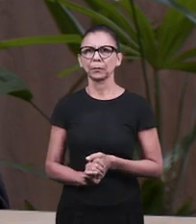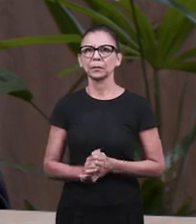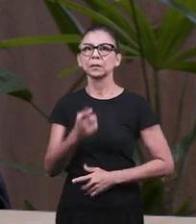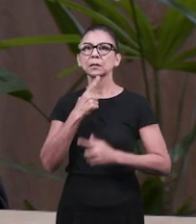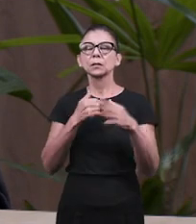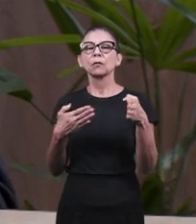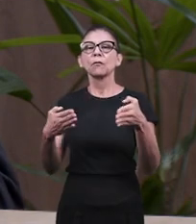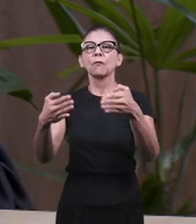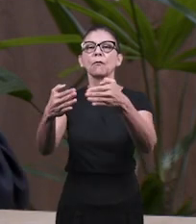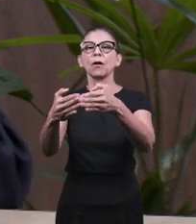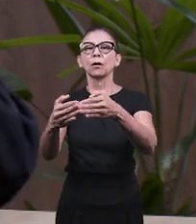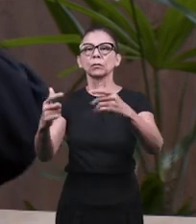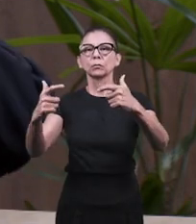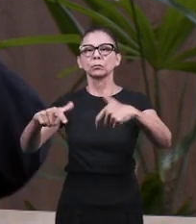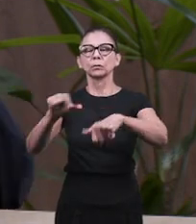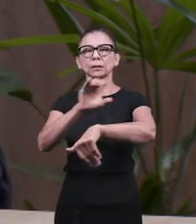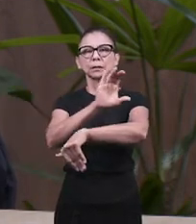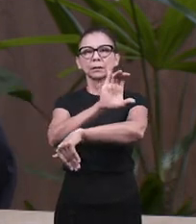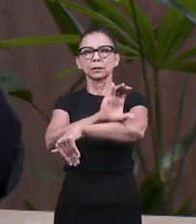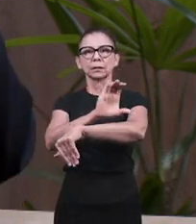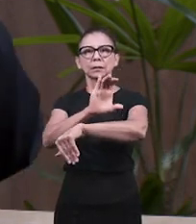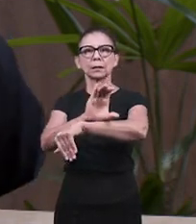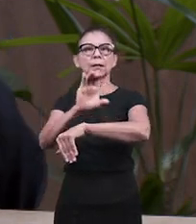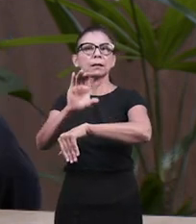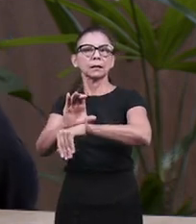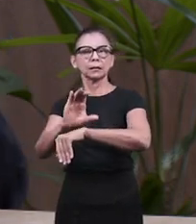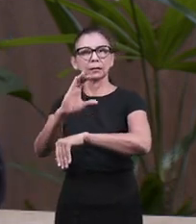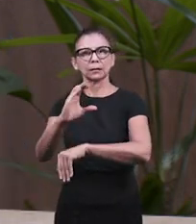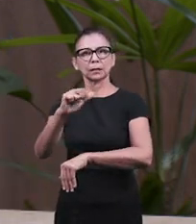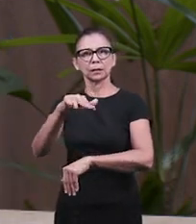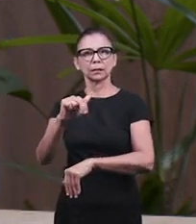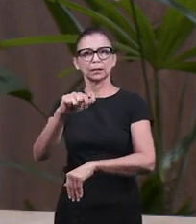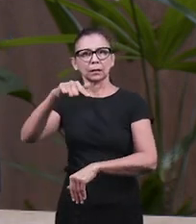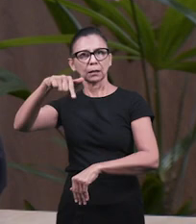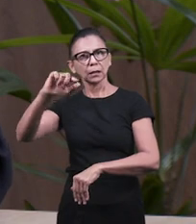eternidade. Mas para eles era como se fosse a